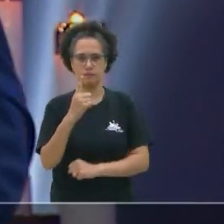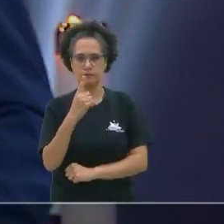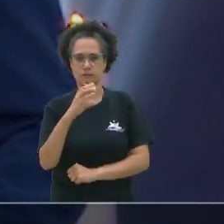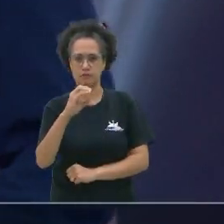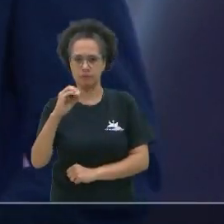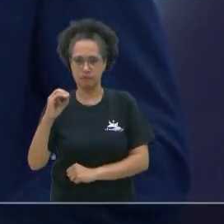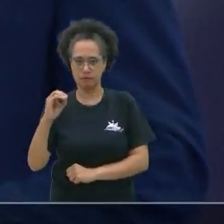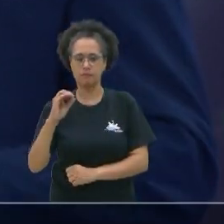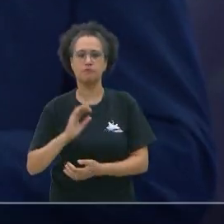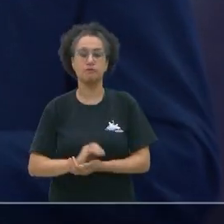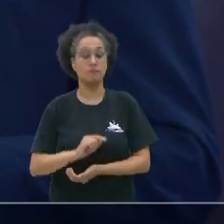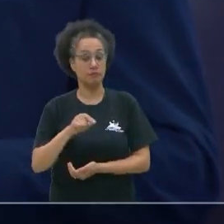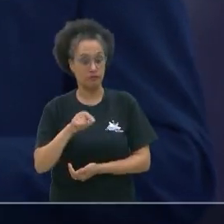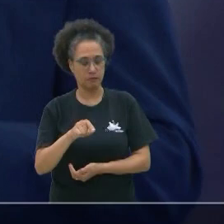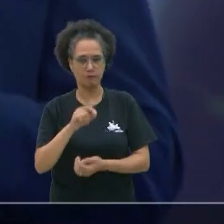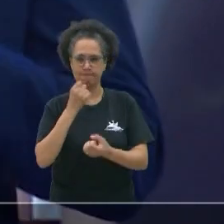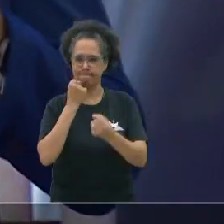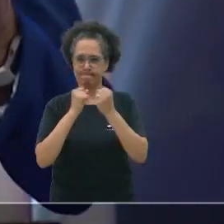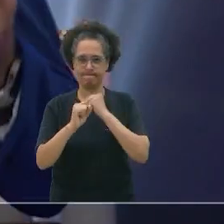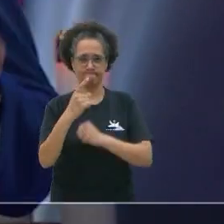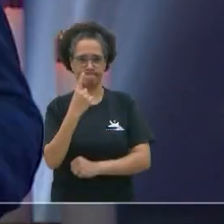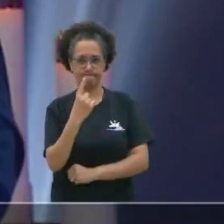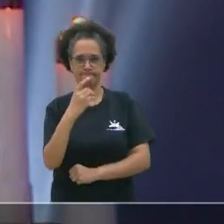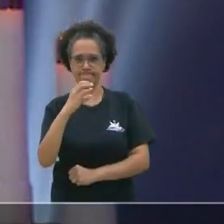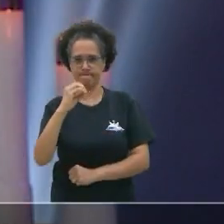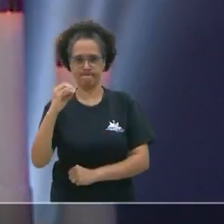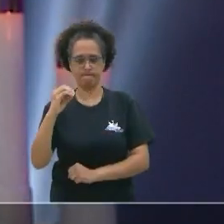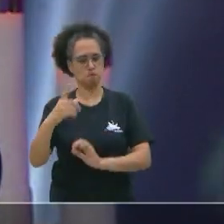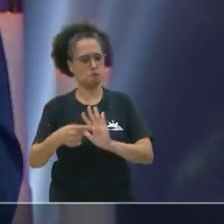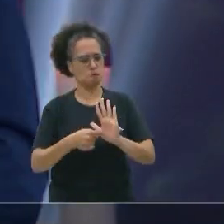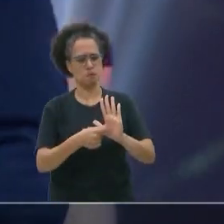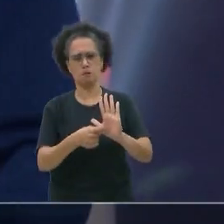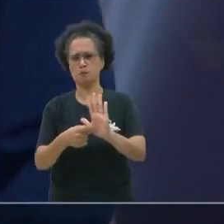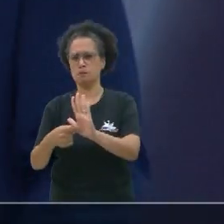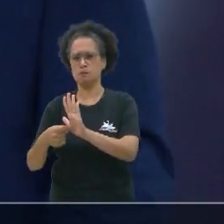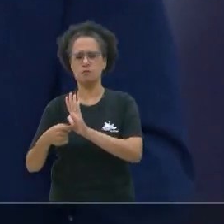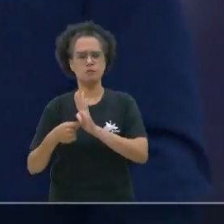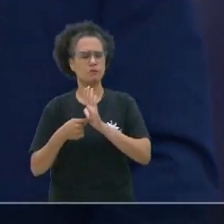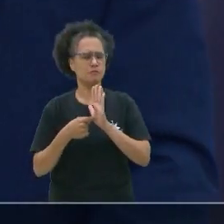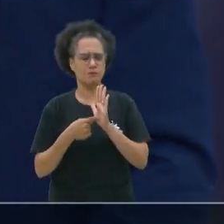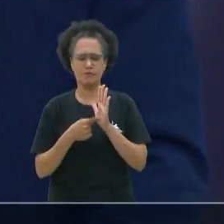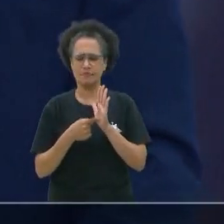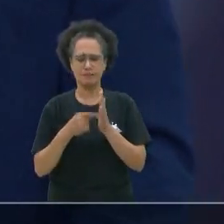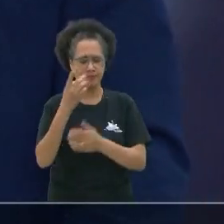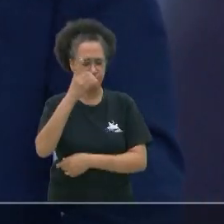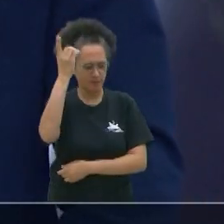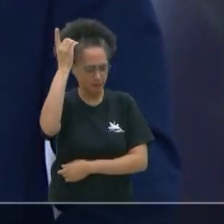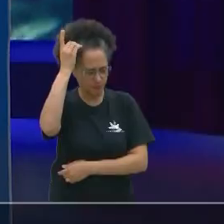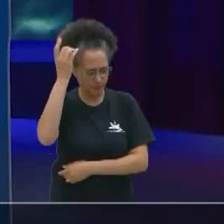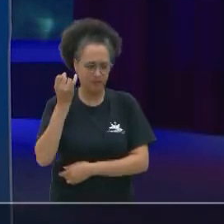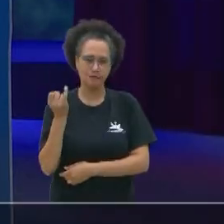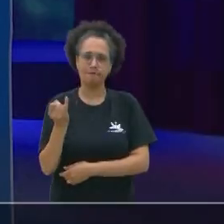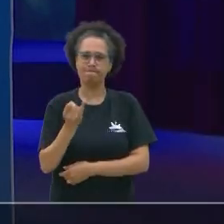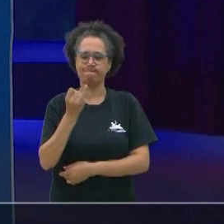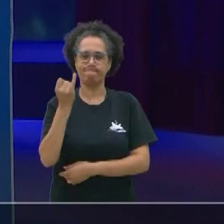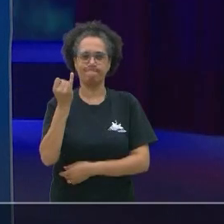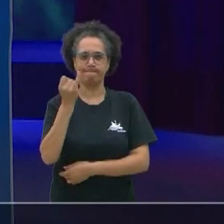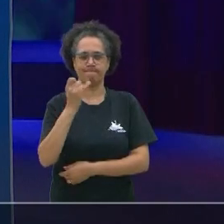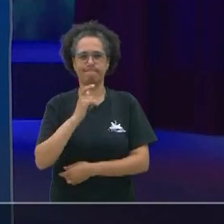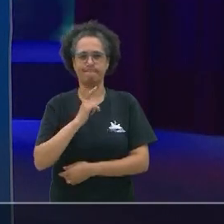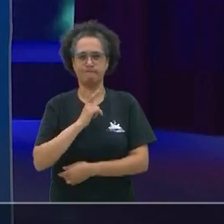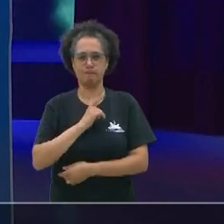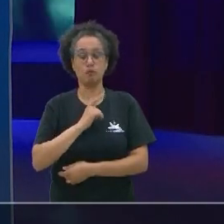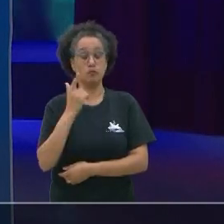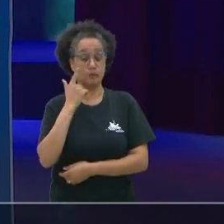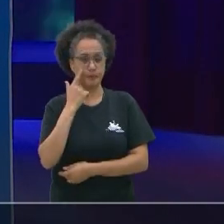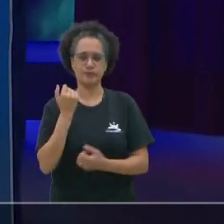Este Salmo, ele revela de um modo esponsal este dom tão importante. Aclamai